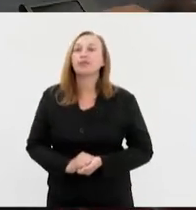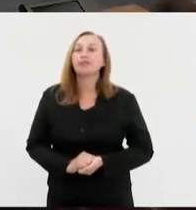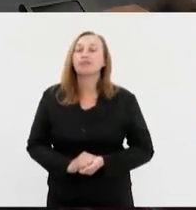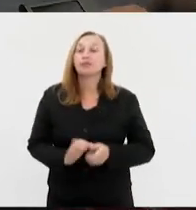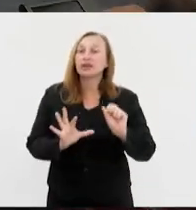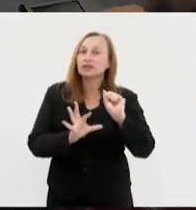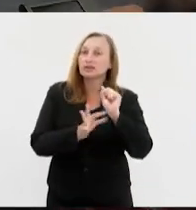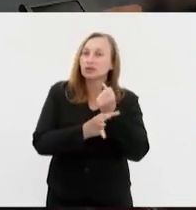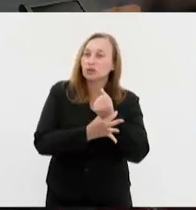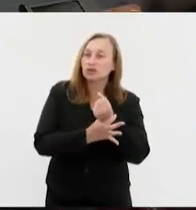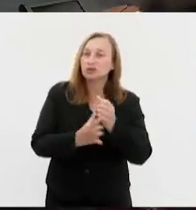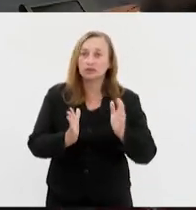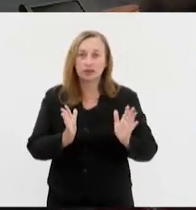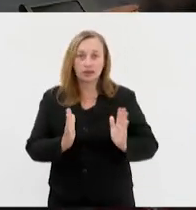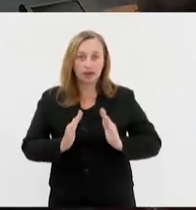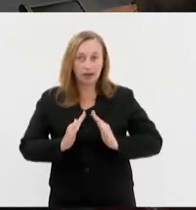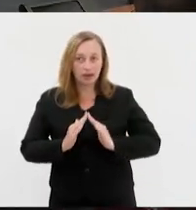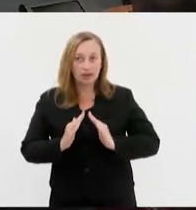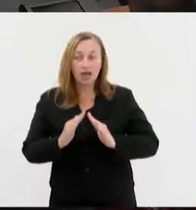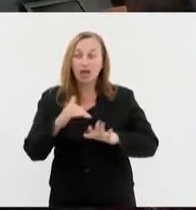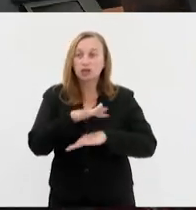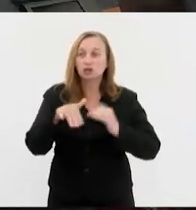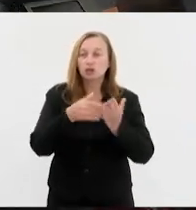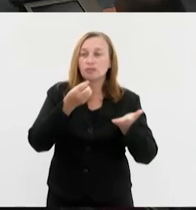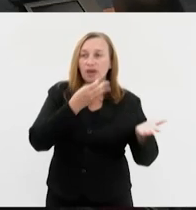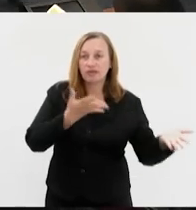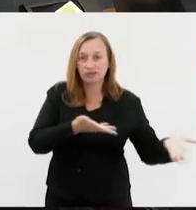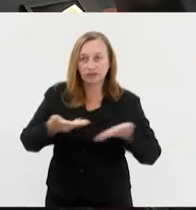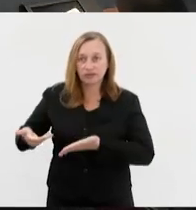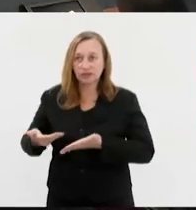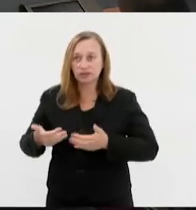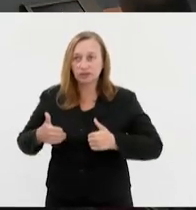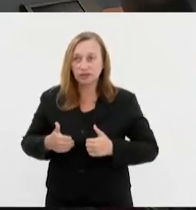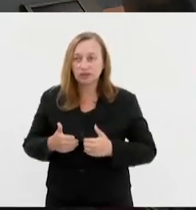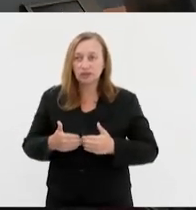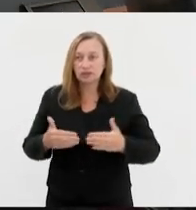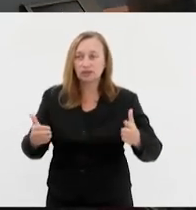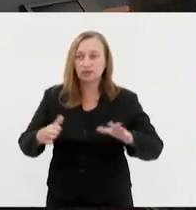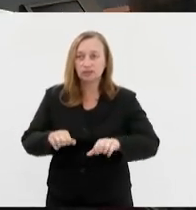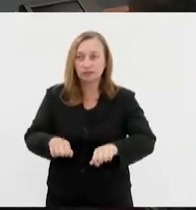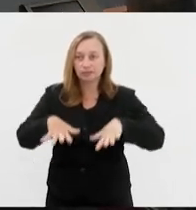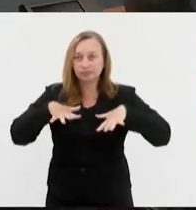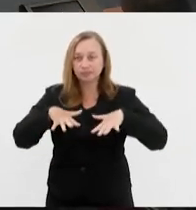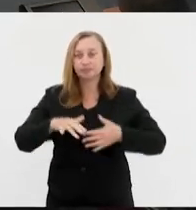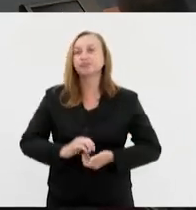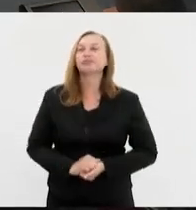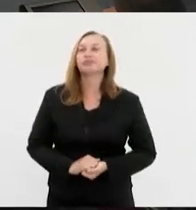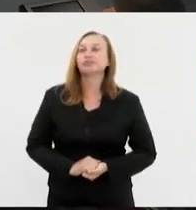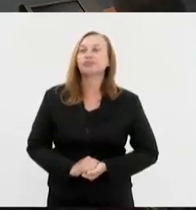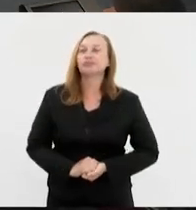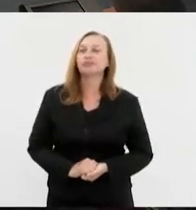segurança. Sejam todos bem-vindos. Está reaberta a sessão. Presidente, falamos de quem hoje,